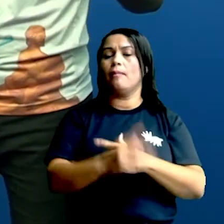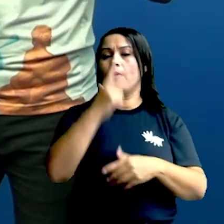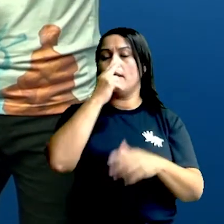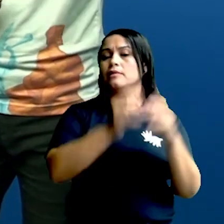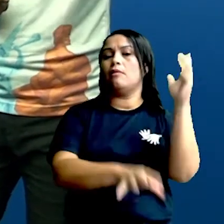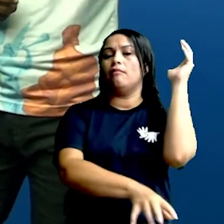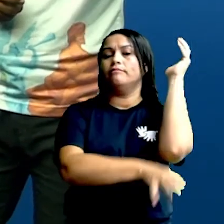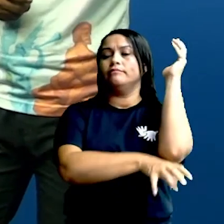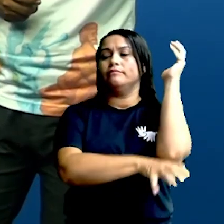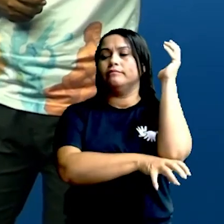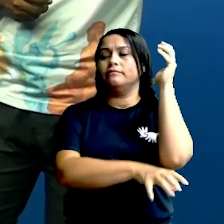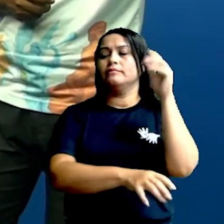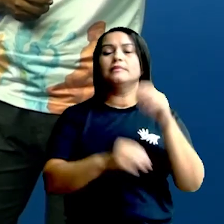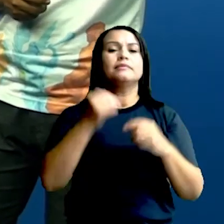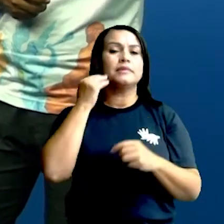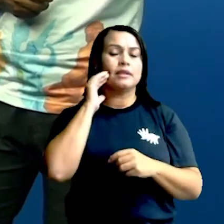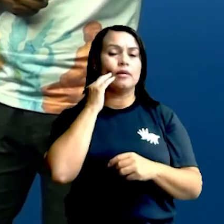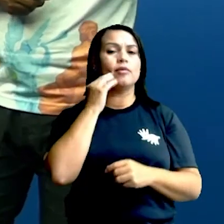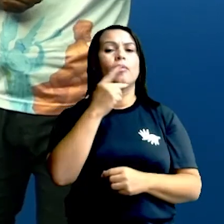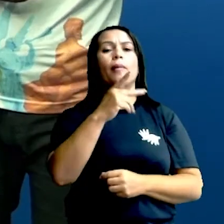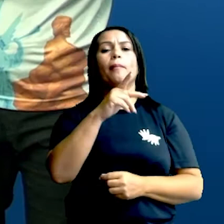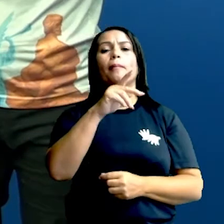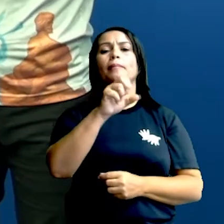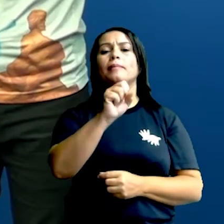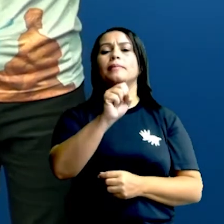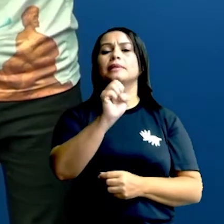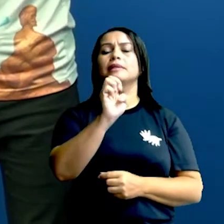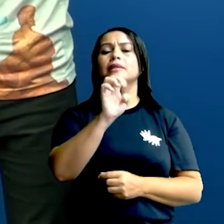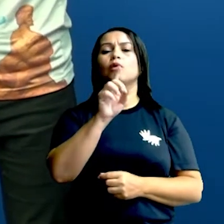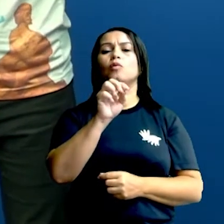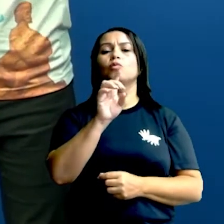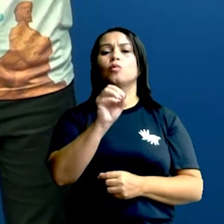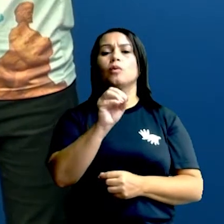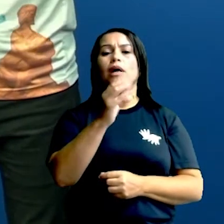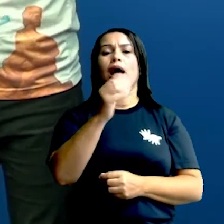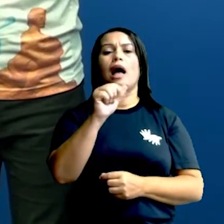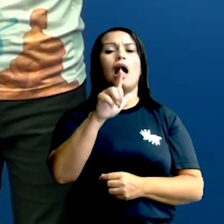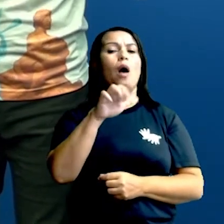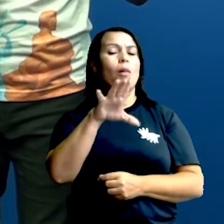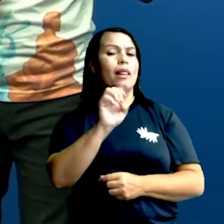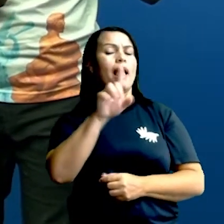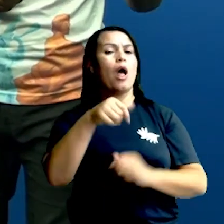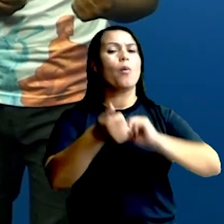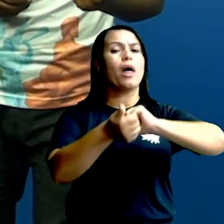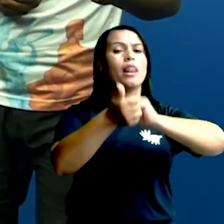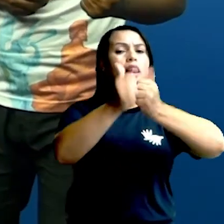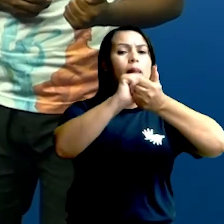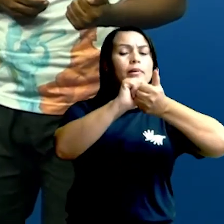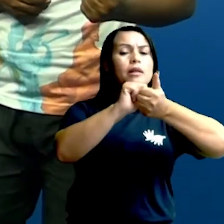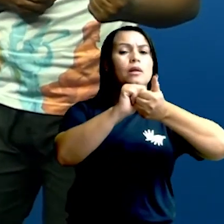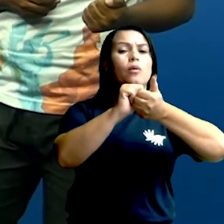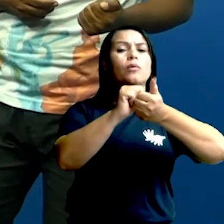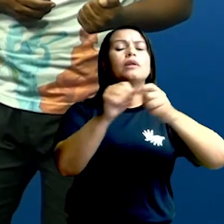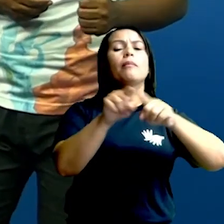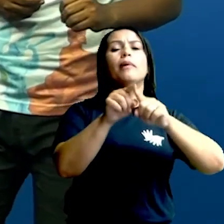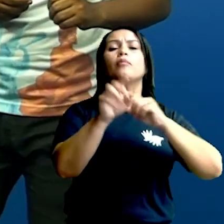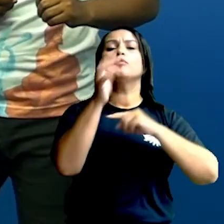vemos externamente é um pseudo-caule, uma adaptação do caule para suportar os